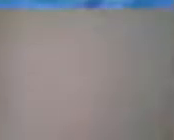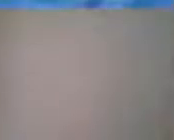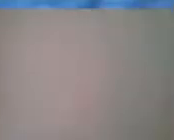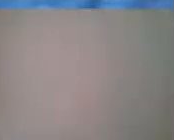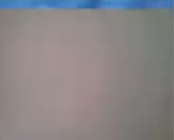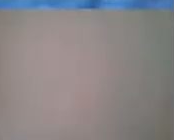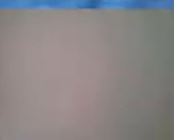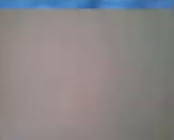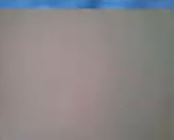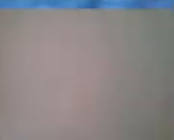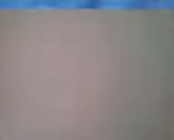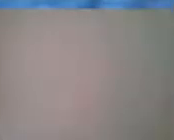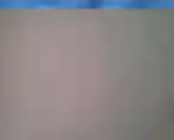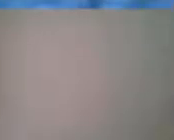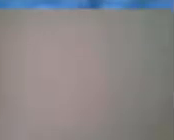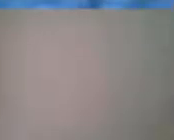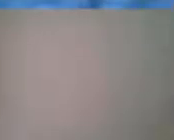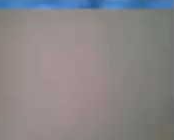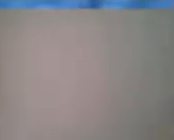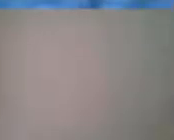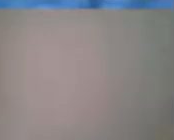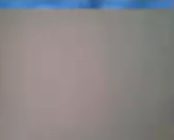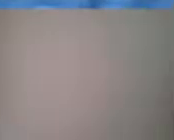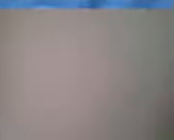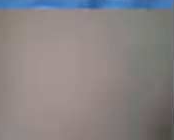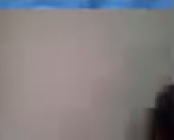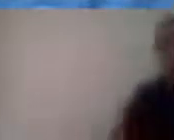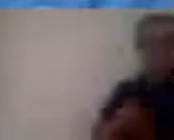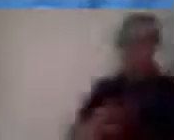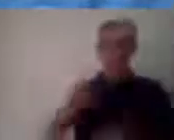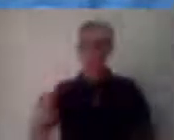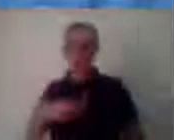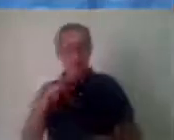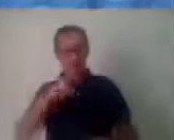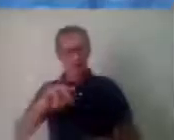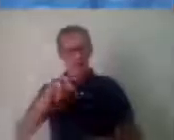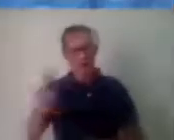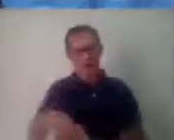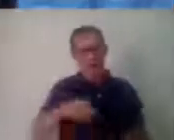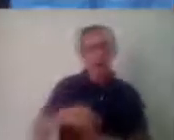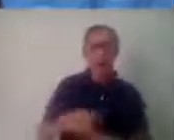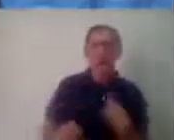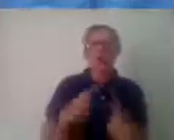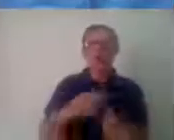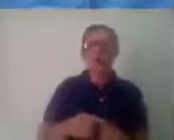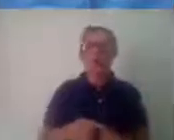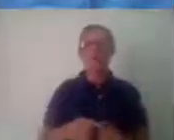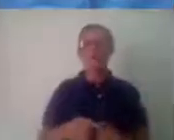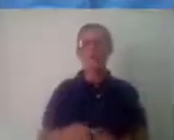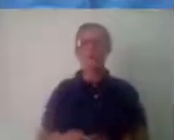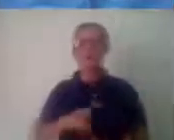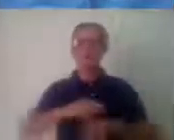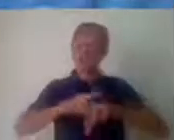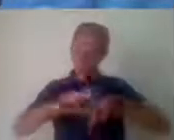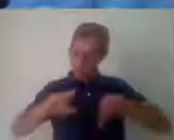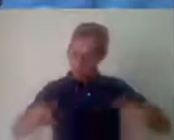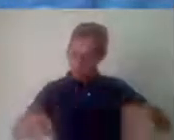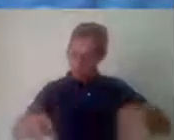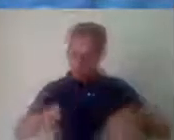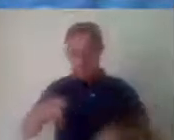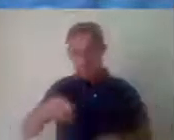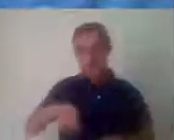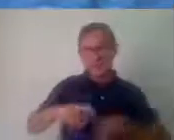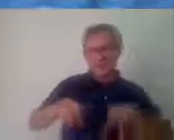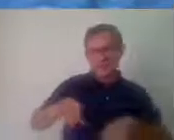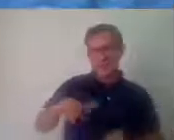Naquela atividade, o que foi dado? Te deu a integral. E aí você vai olhar para a integral e vai falar qual que é a variação, qual que é a variação de x e